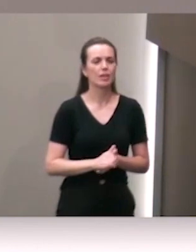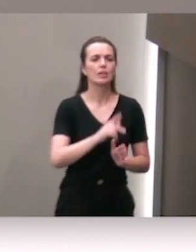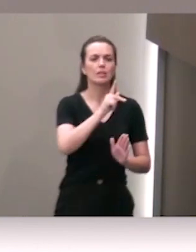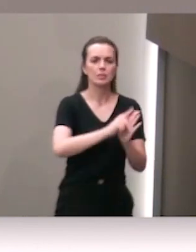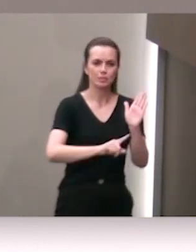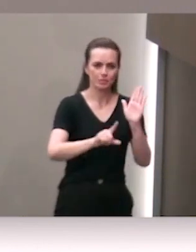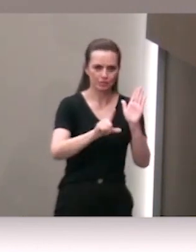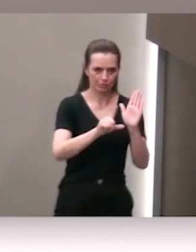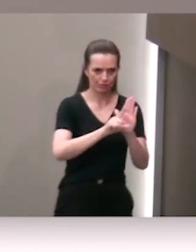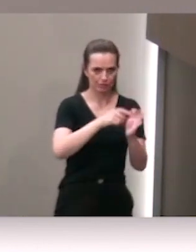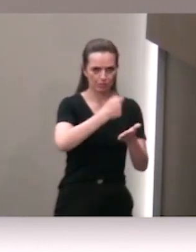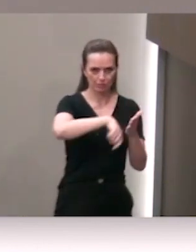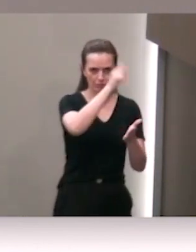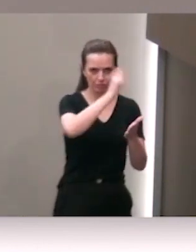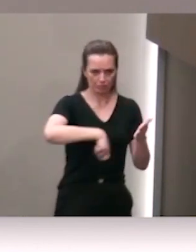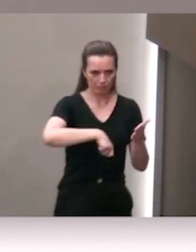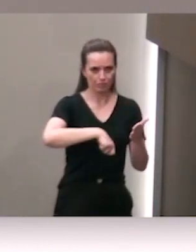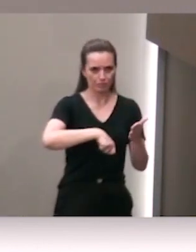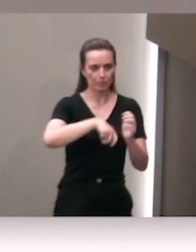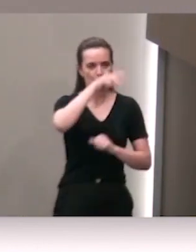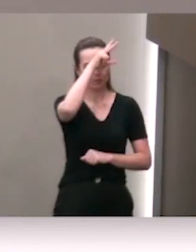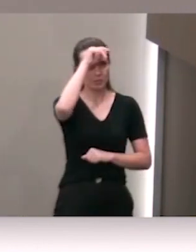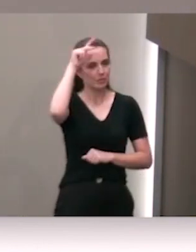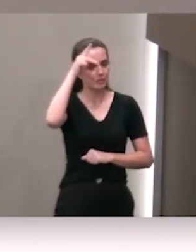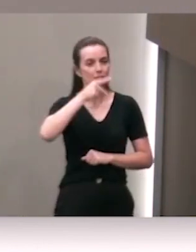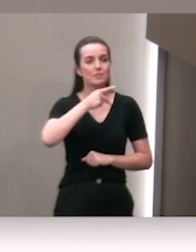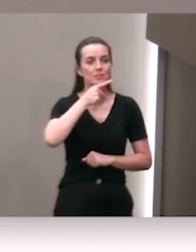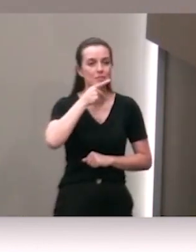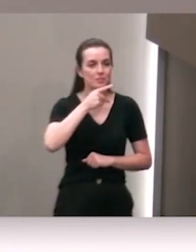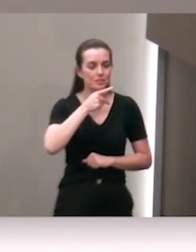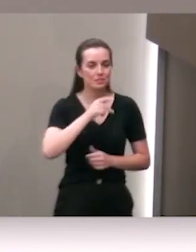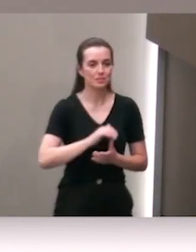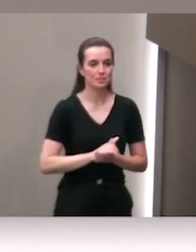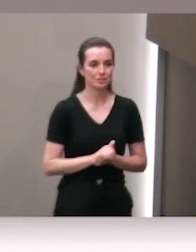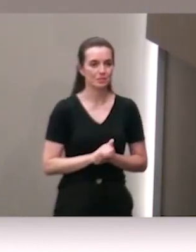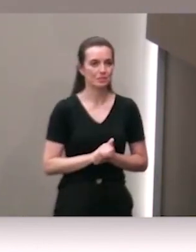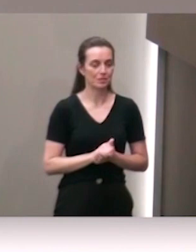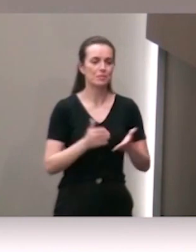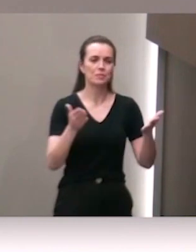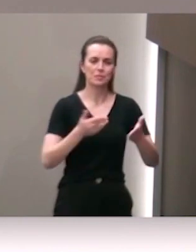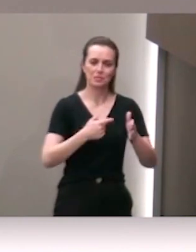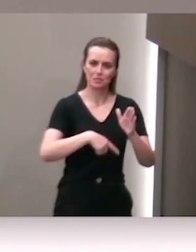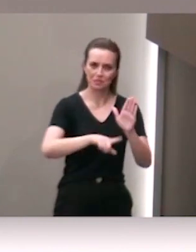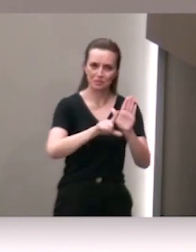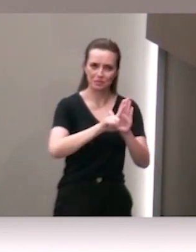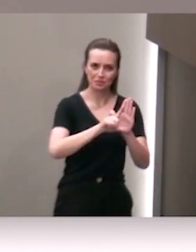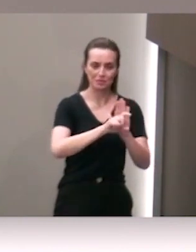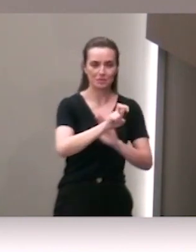foi sancionado pelo prefeito municipal, Pedro Almeida, se tornando a lei, então,